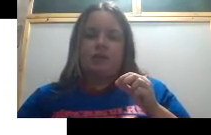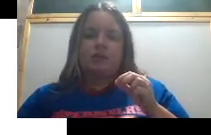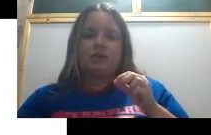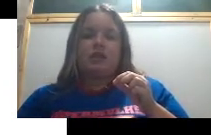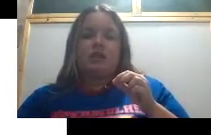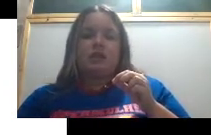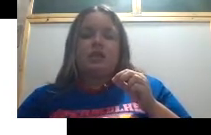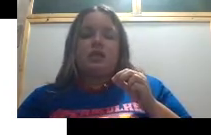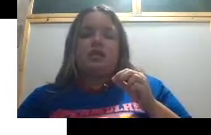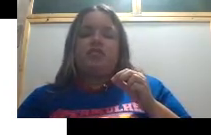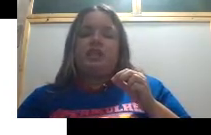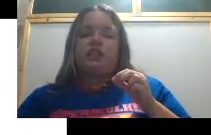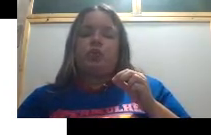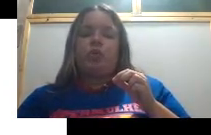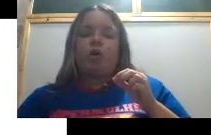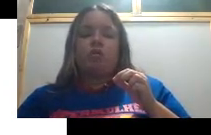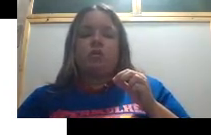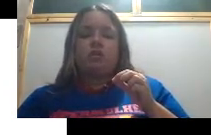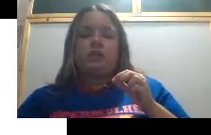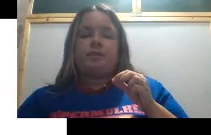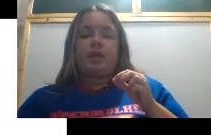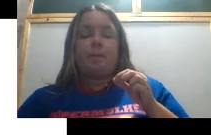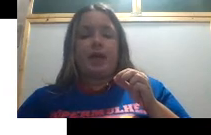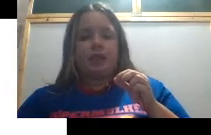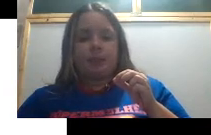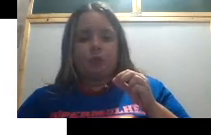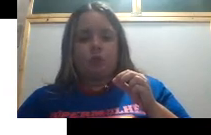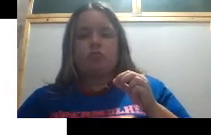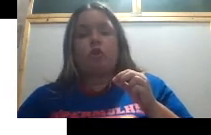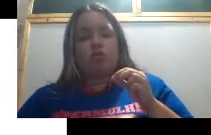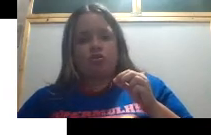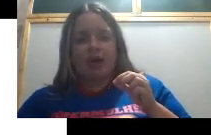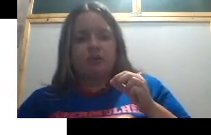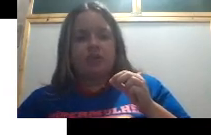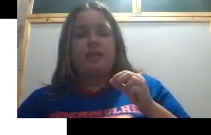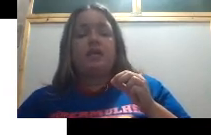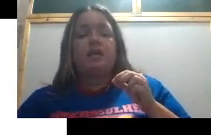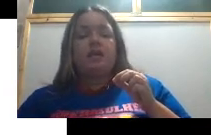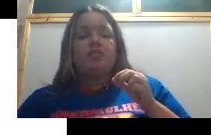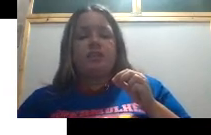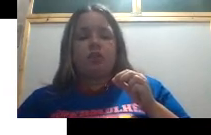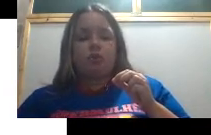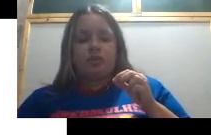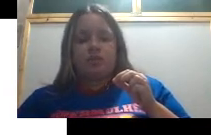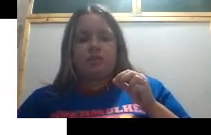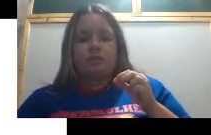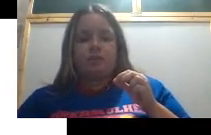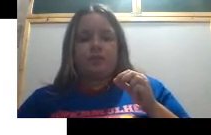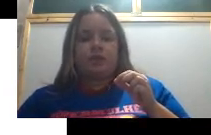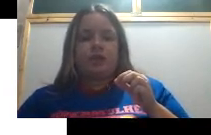Paraíba a 21 o Pernambuco não cessaram né